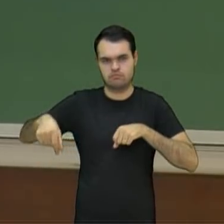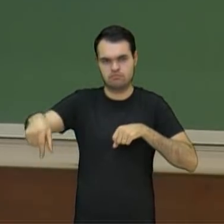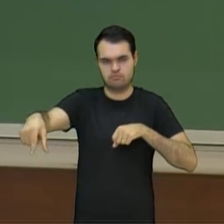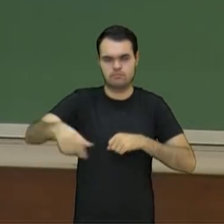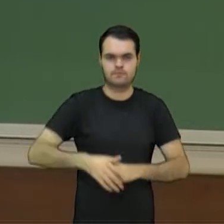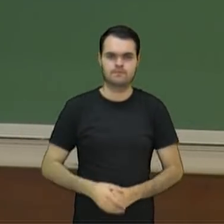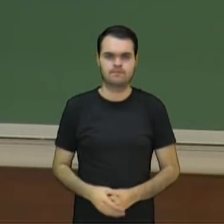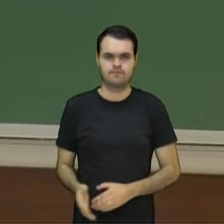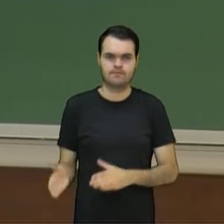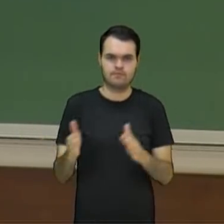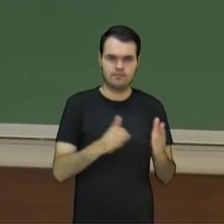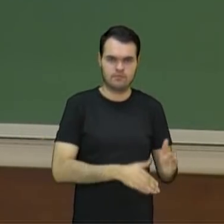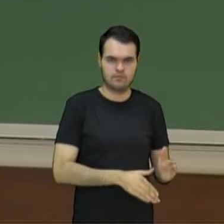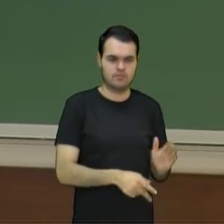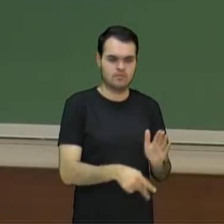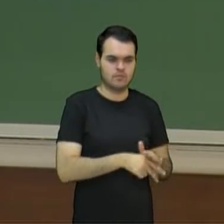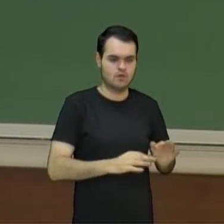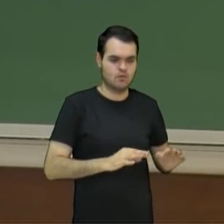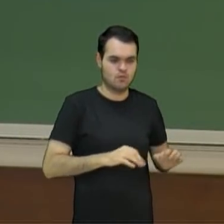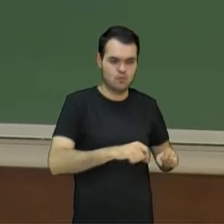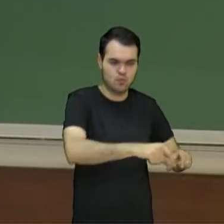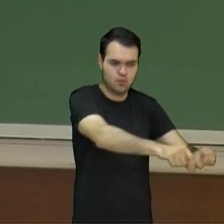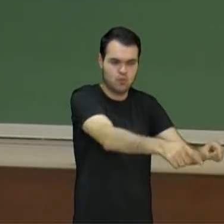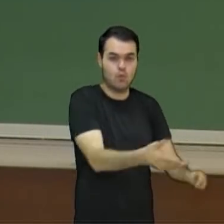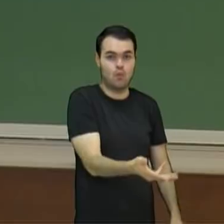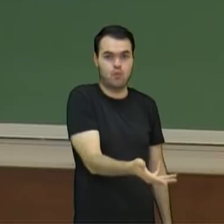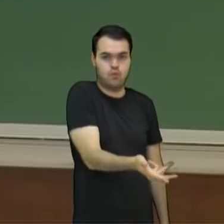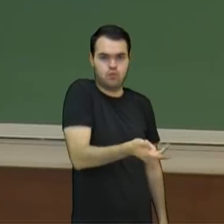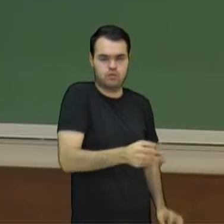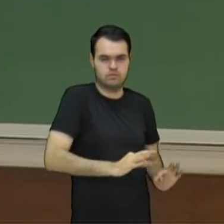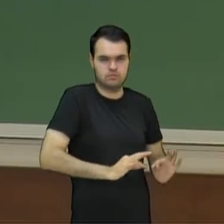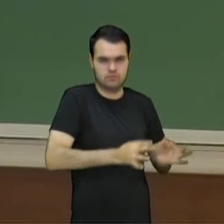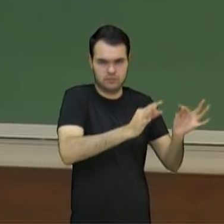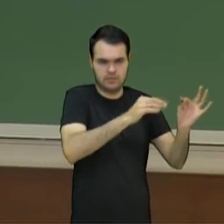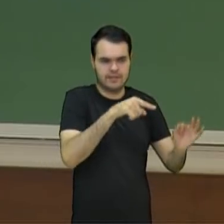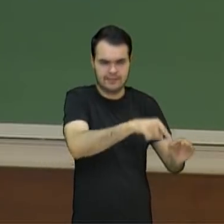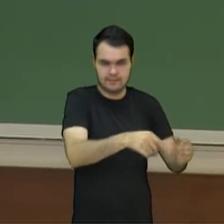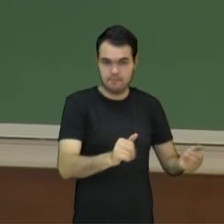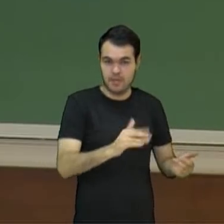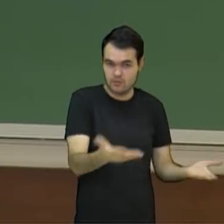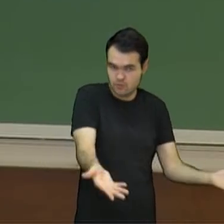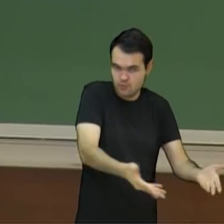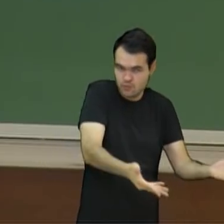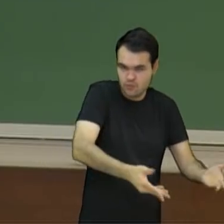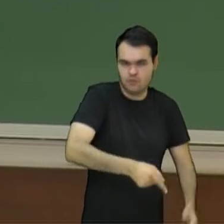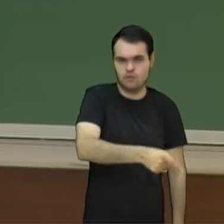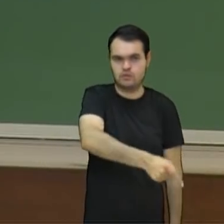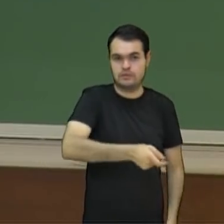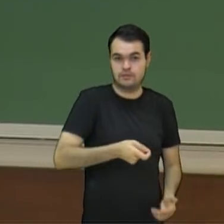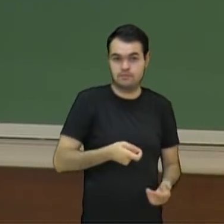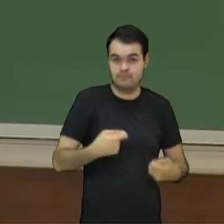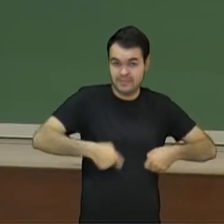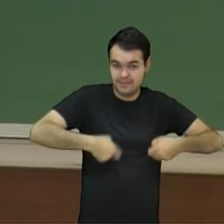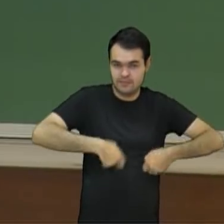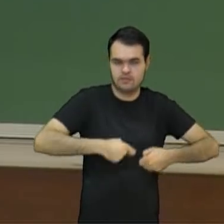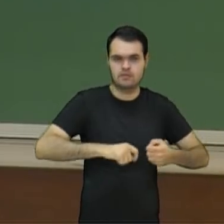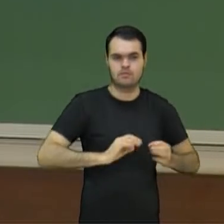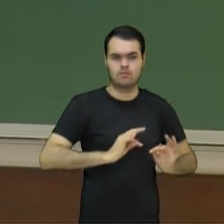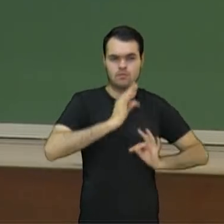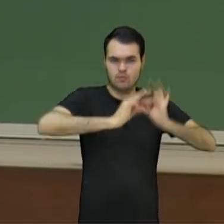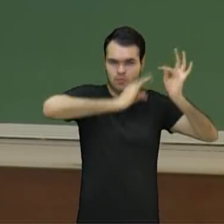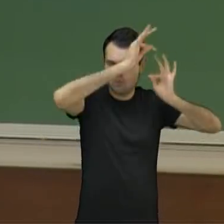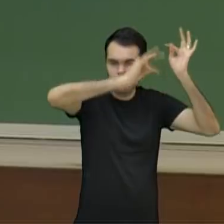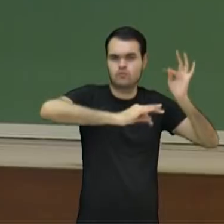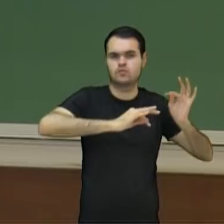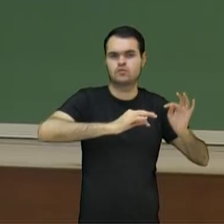agricultura intensiva. Se a agricultura intensiva é a mais moderna, é a que exige maior tecnologia